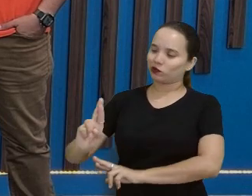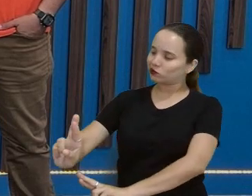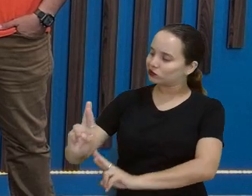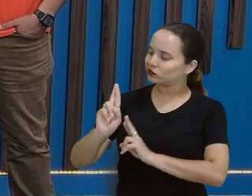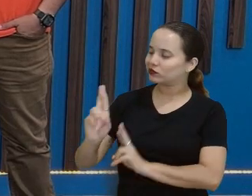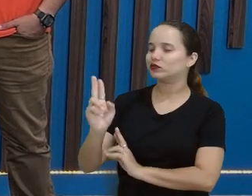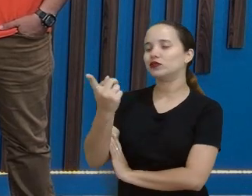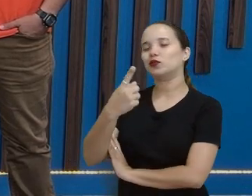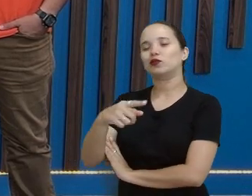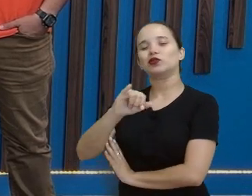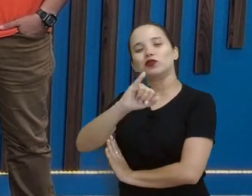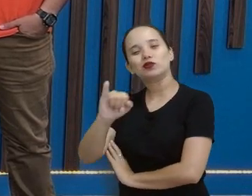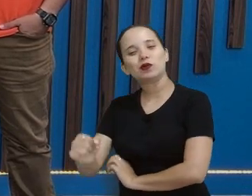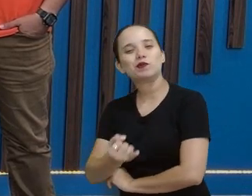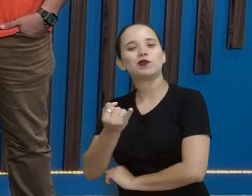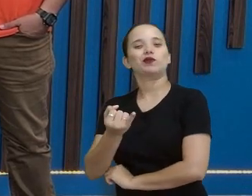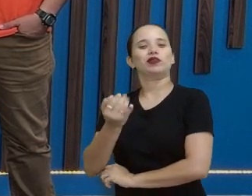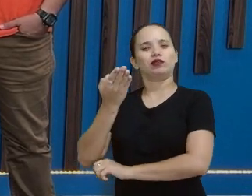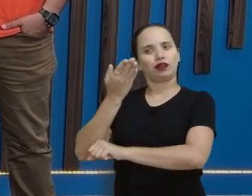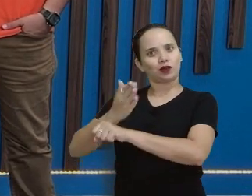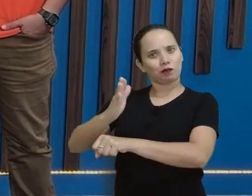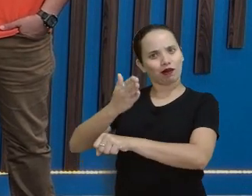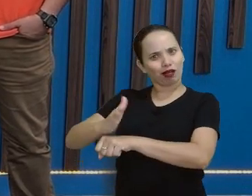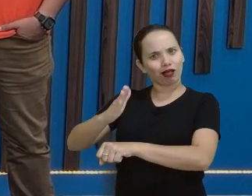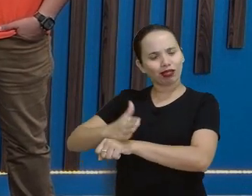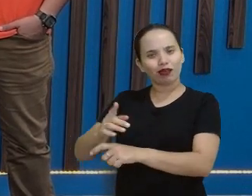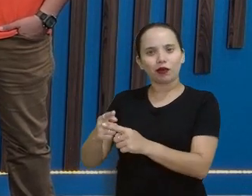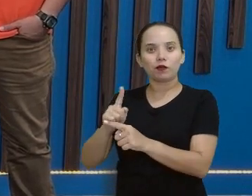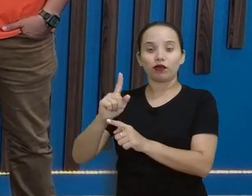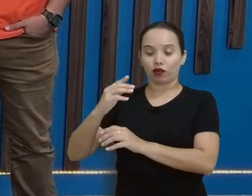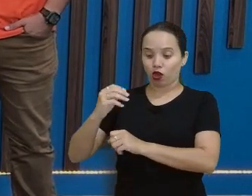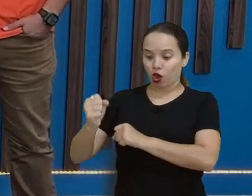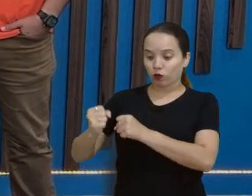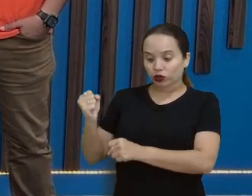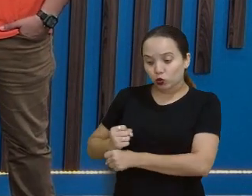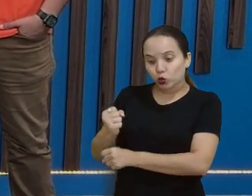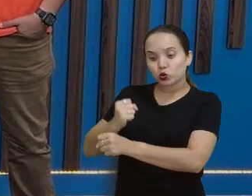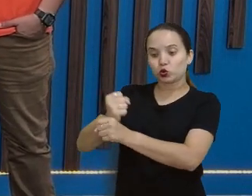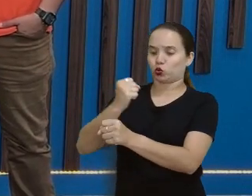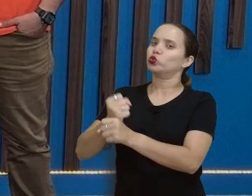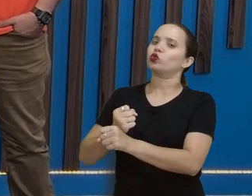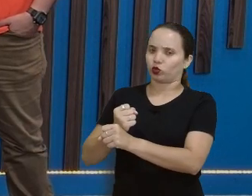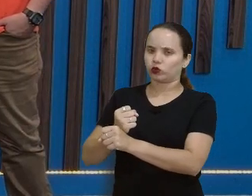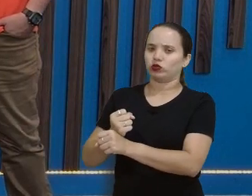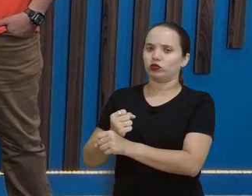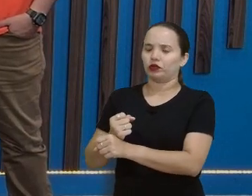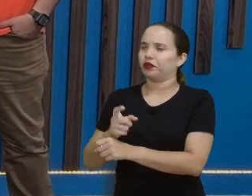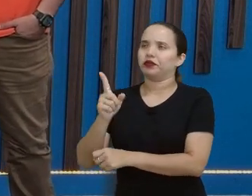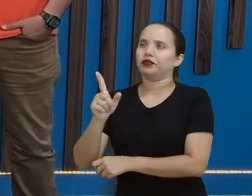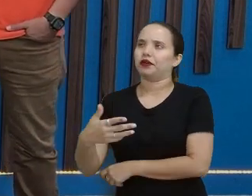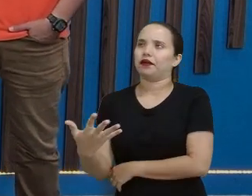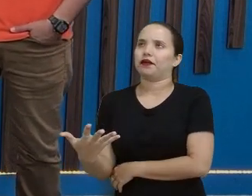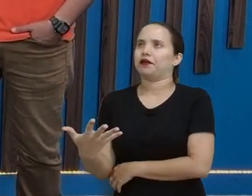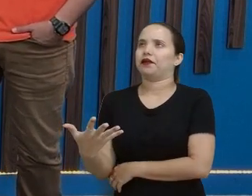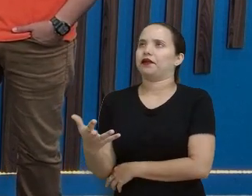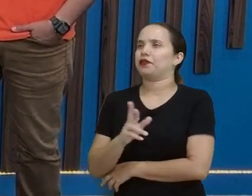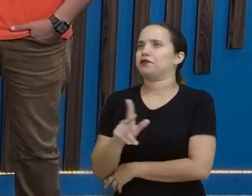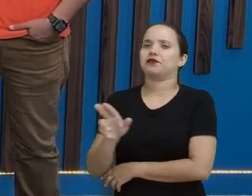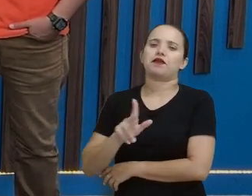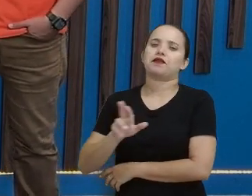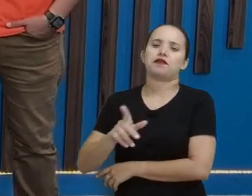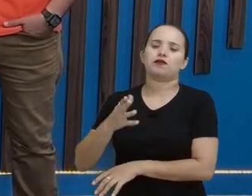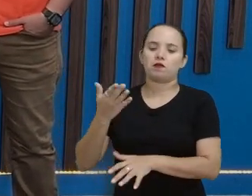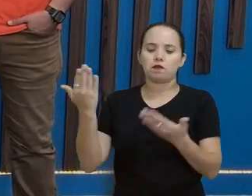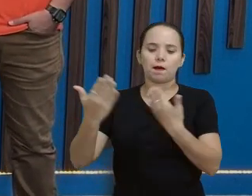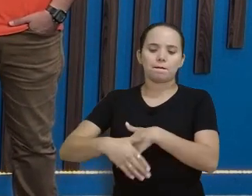vocês aproveitem, pratiquem, porque isso é uma construção, né, minha gente? Não é igual uma prova de